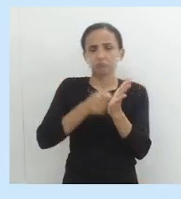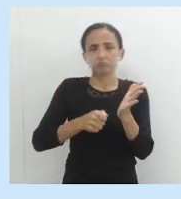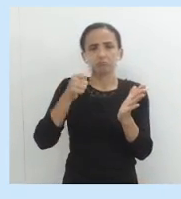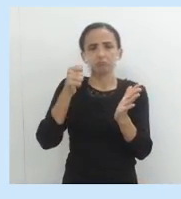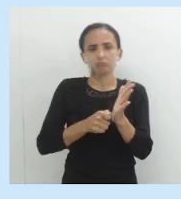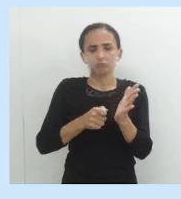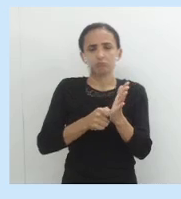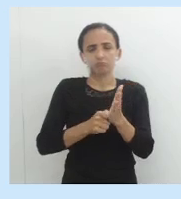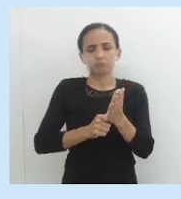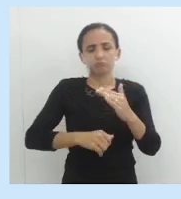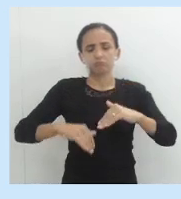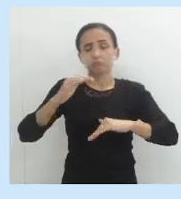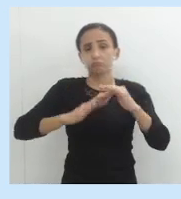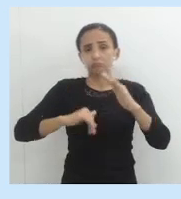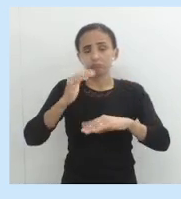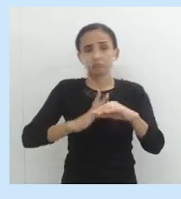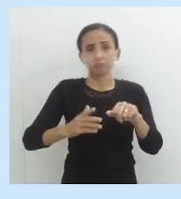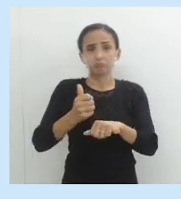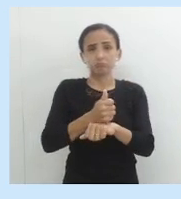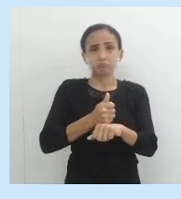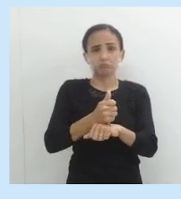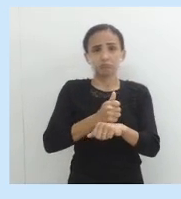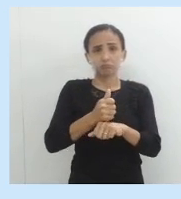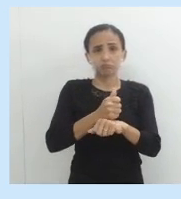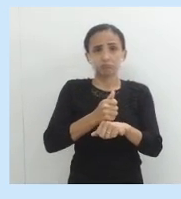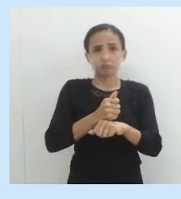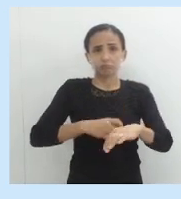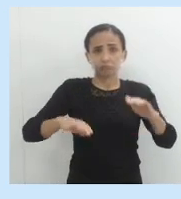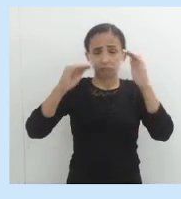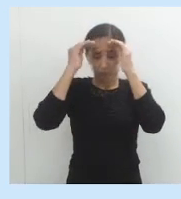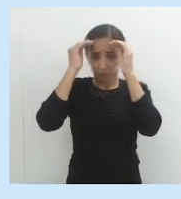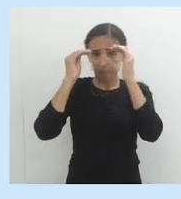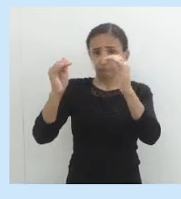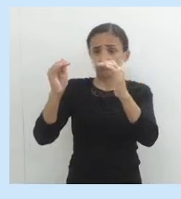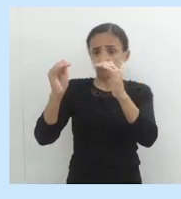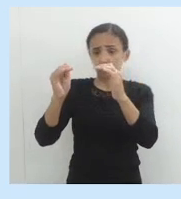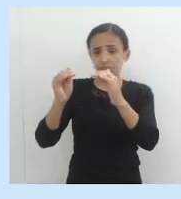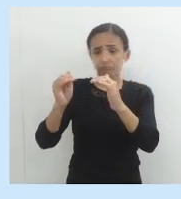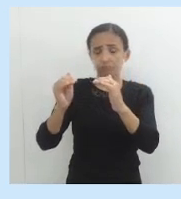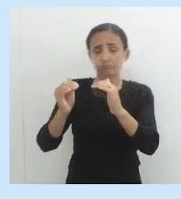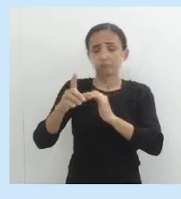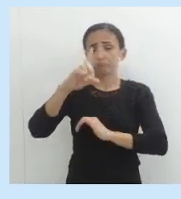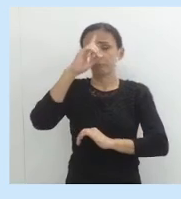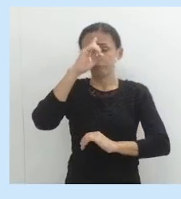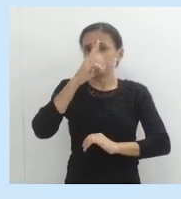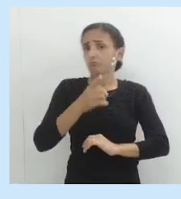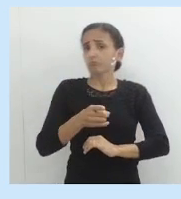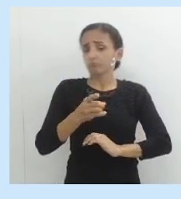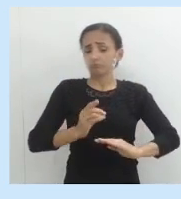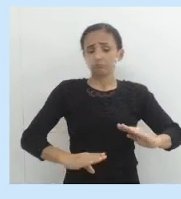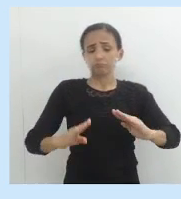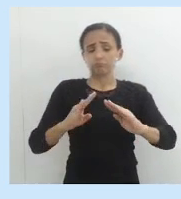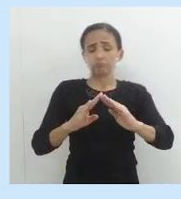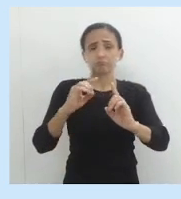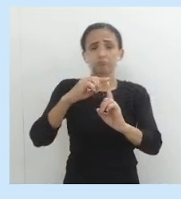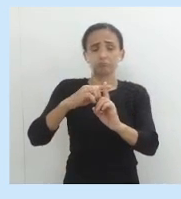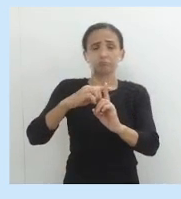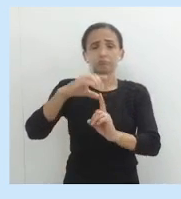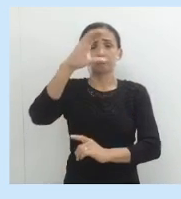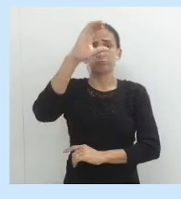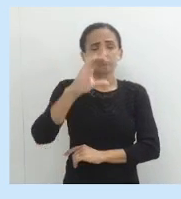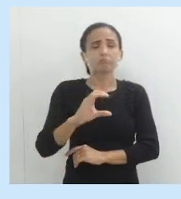ele fazia, né, justamente o que era permitido pela Igreja. Então muitas